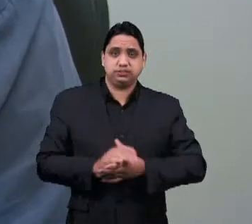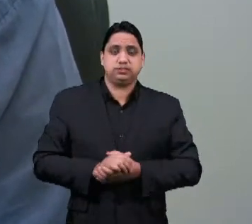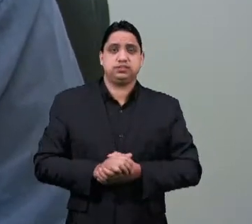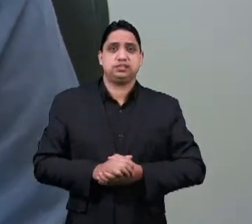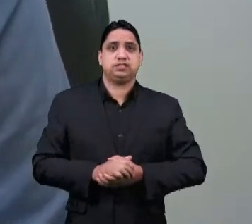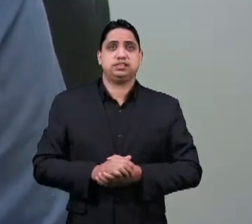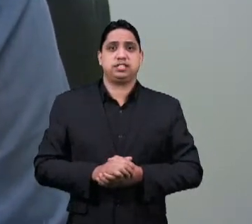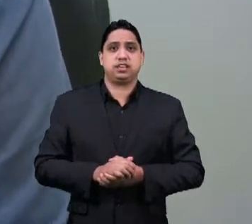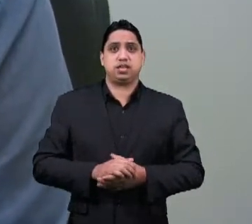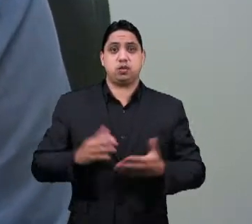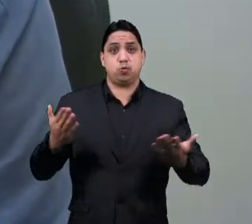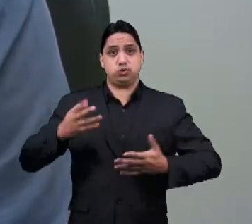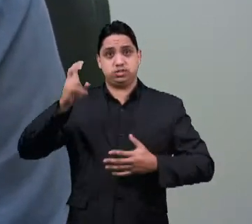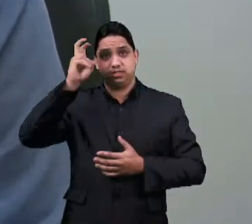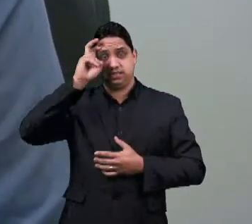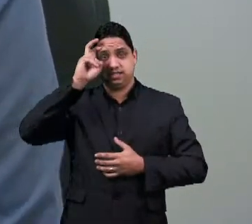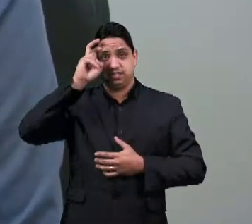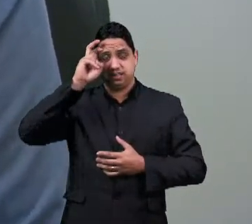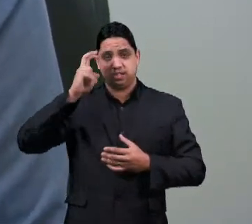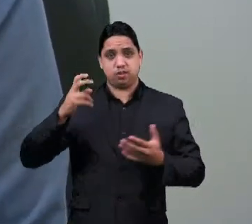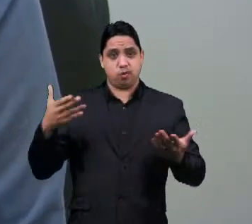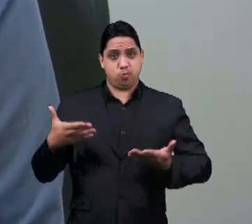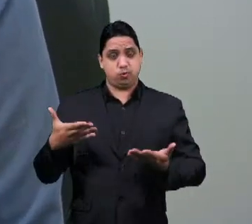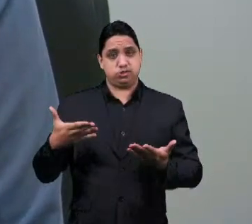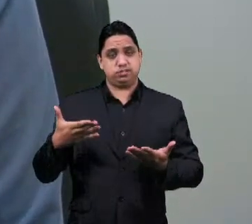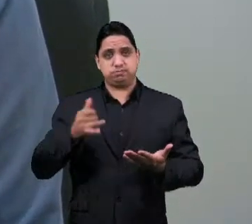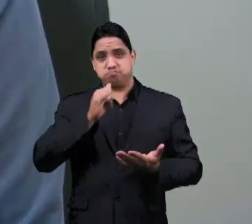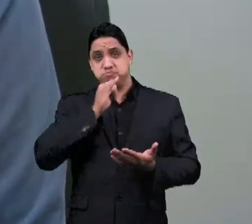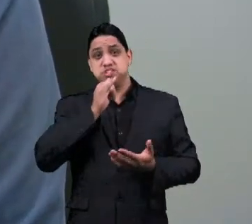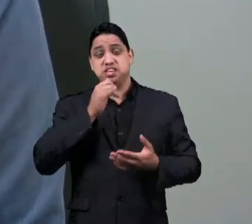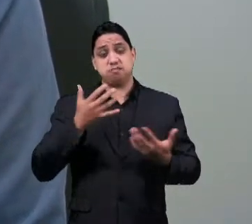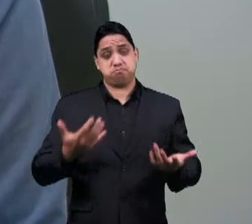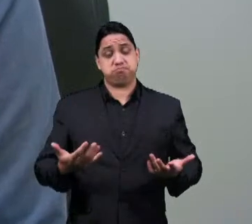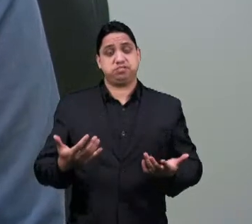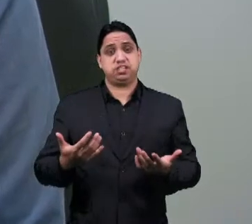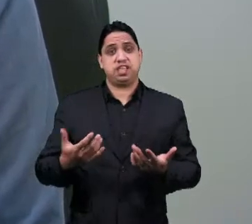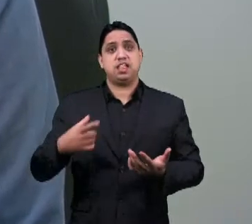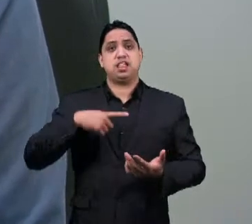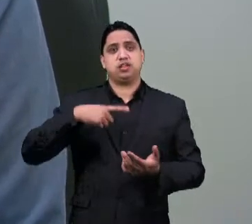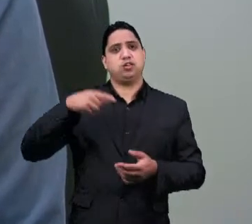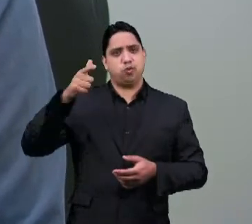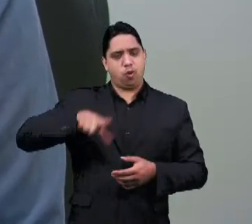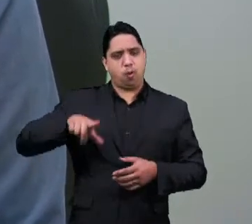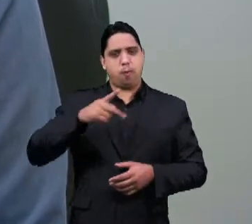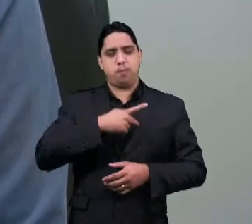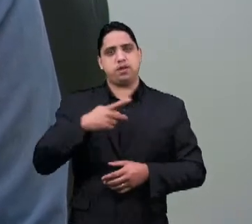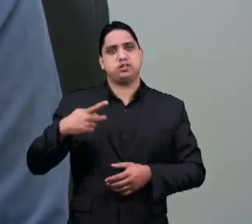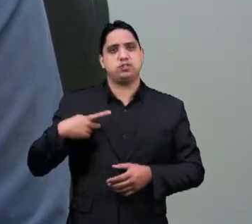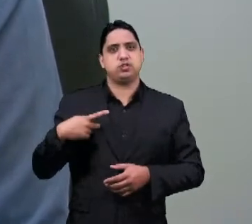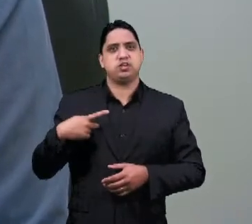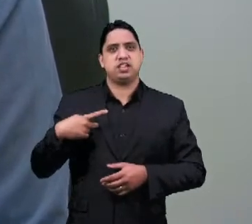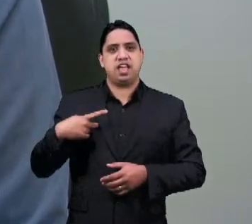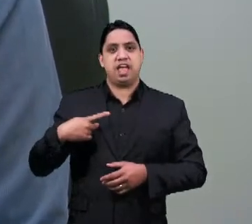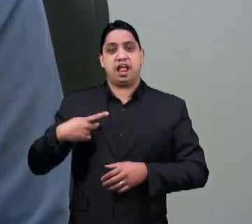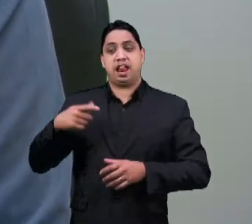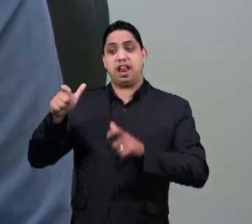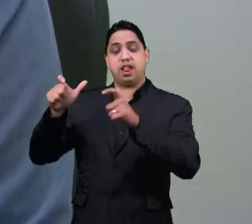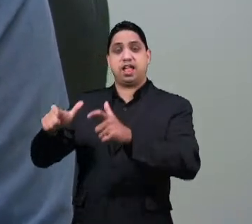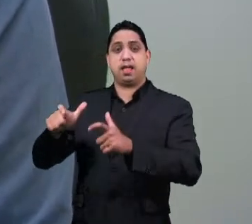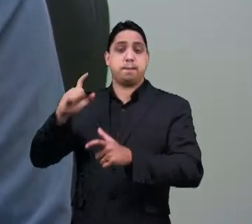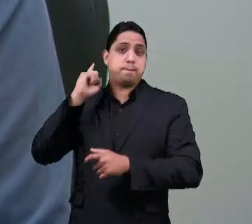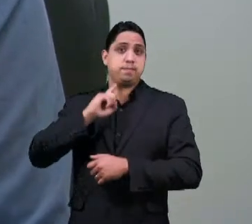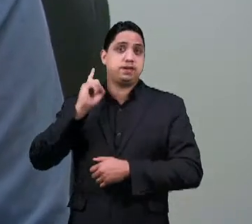nesta quinta-feira, hoje, por exemplo, nós estamos recebendo mais um pastor. Ele é de Minas Gerais,